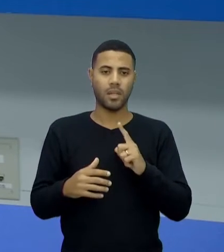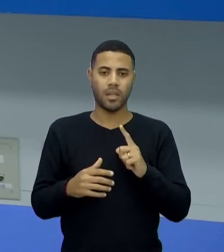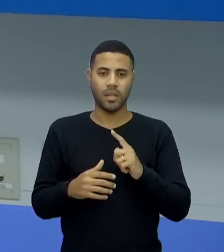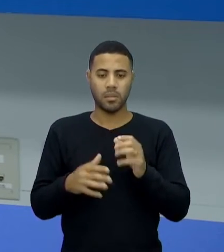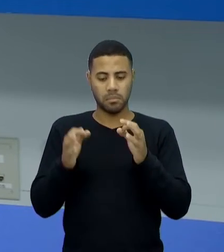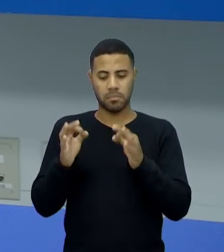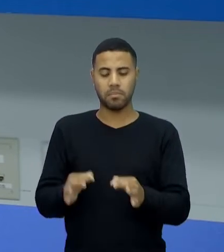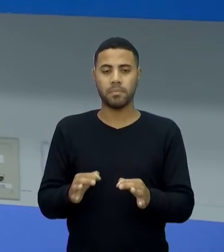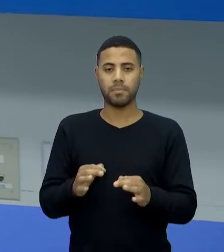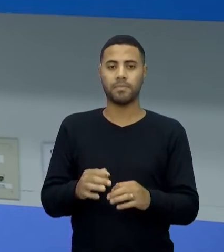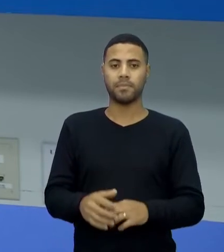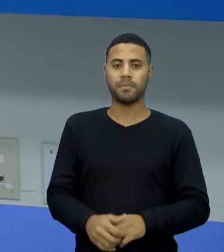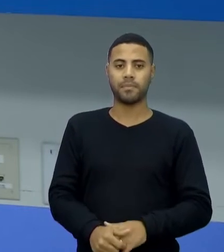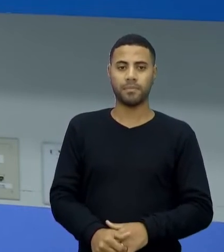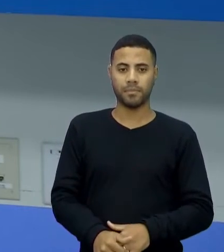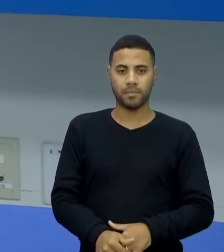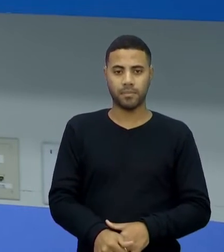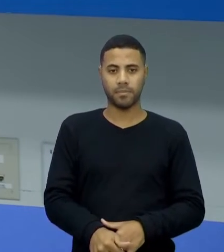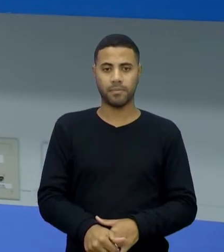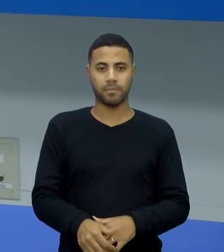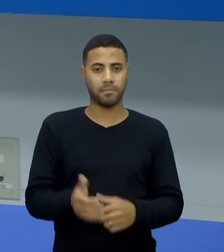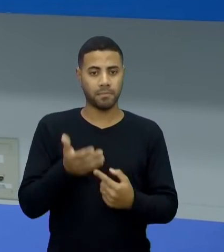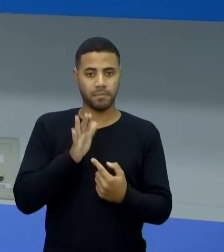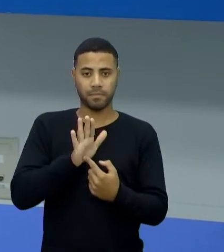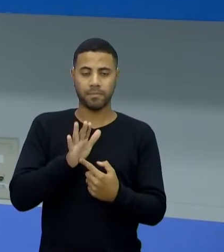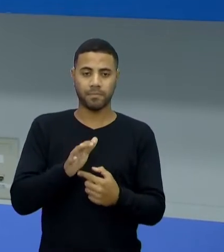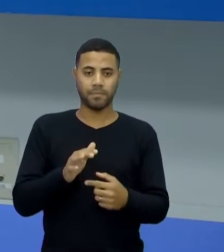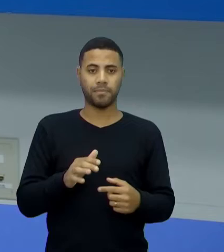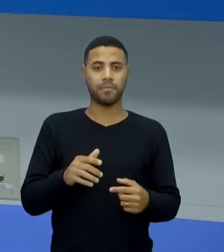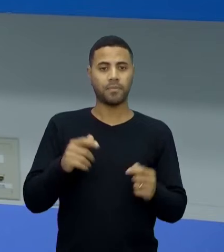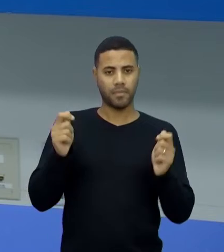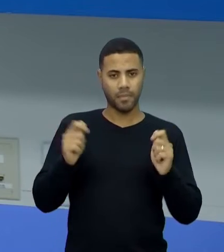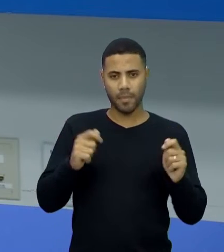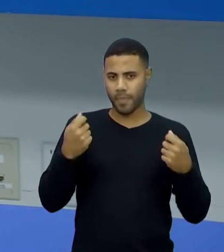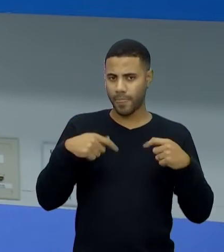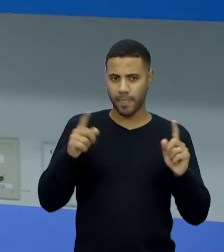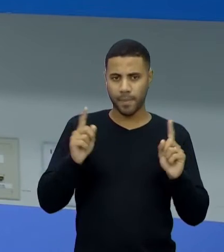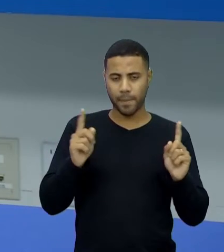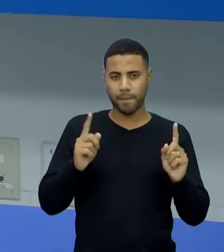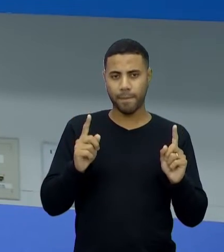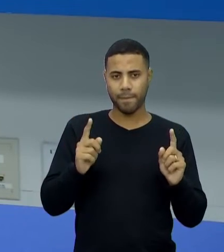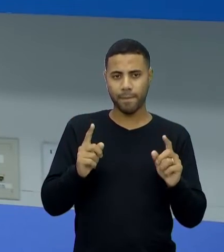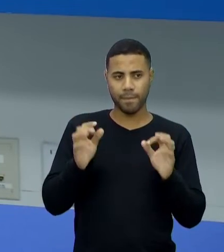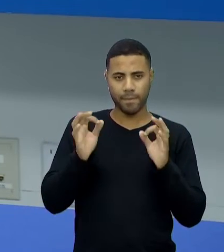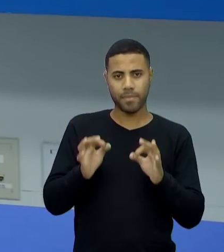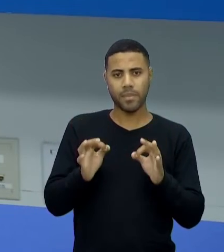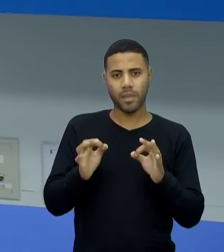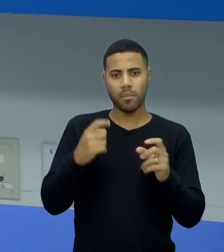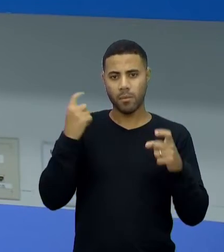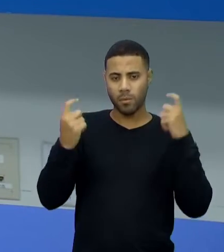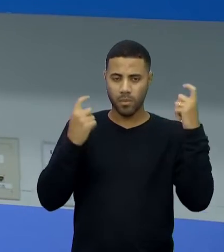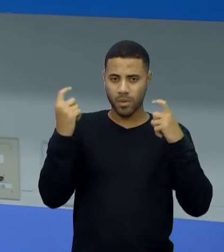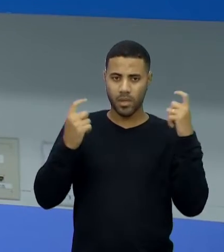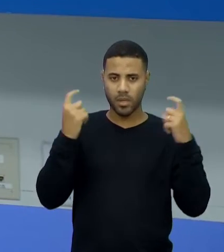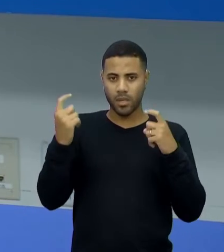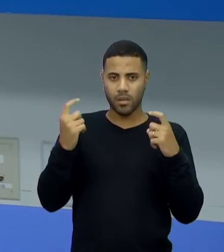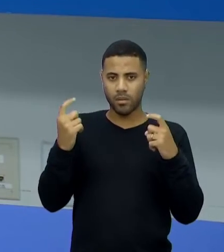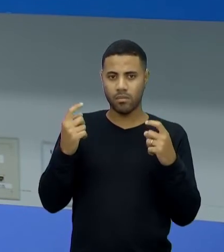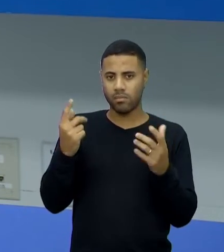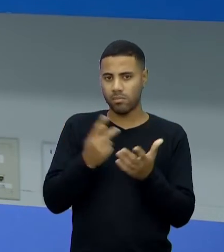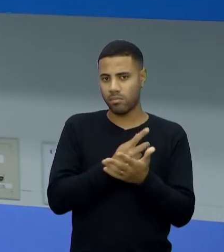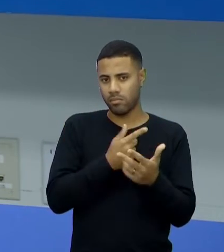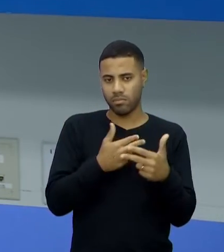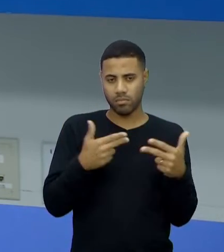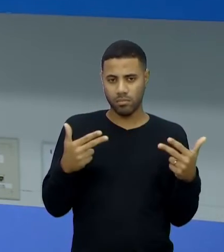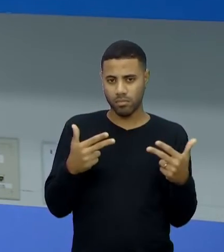correta se ela refletir a realidade se realmente a gente não precisava mesmo se preocupar com questões que